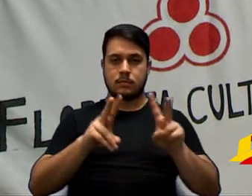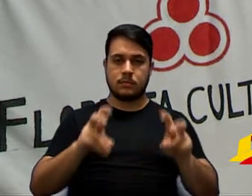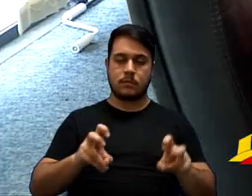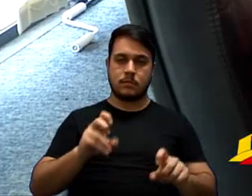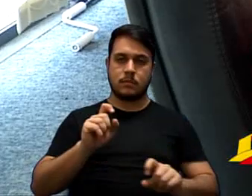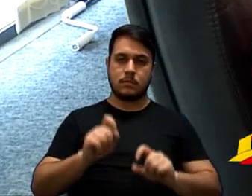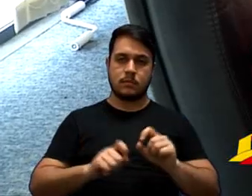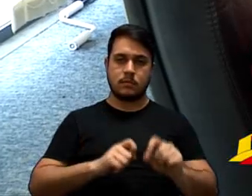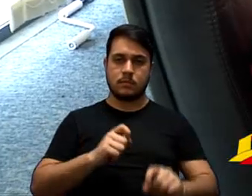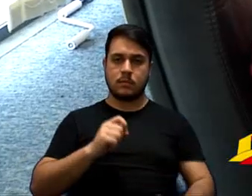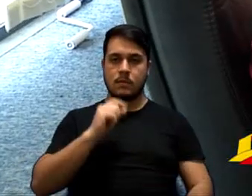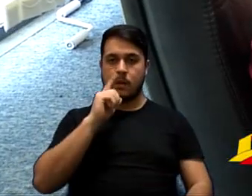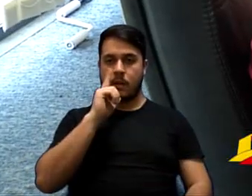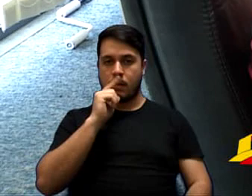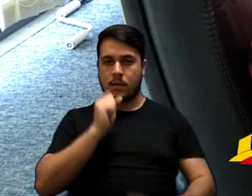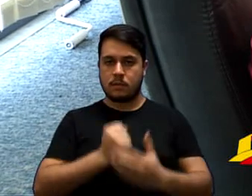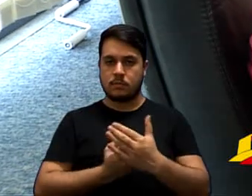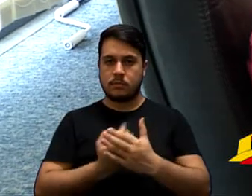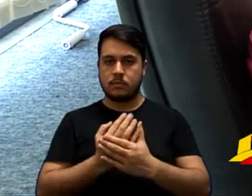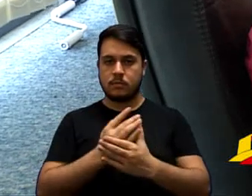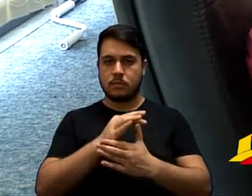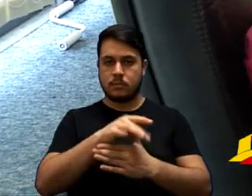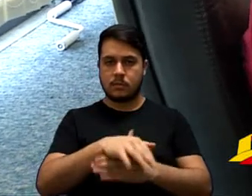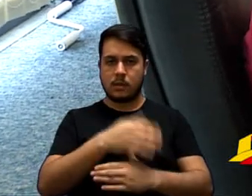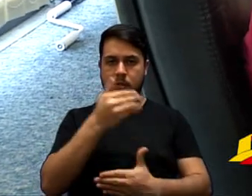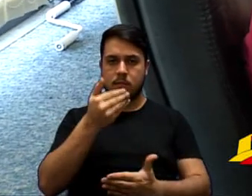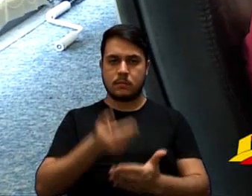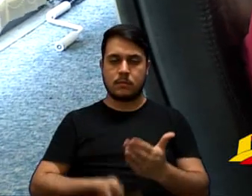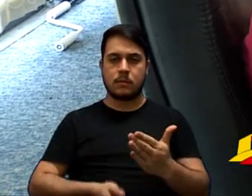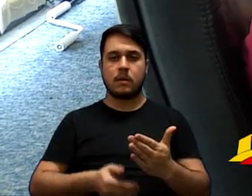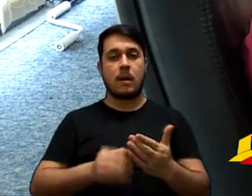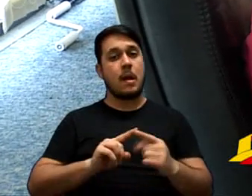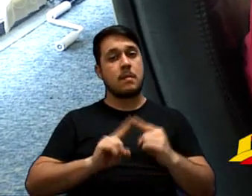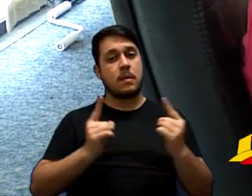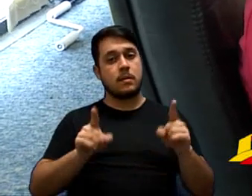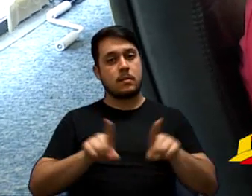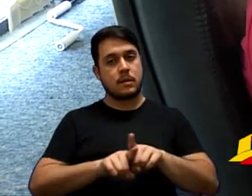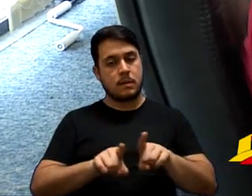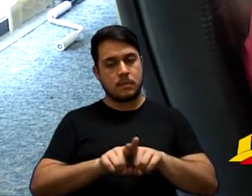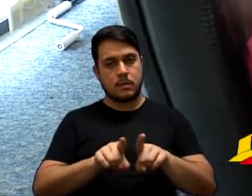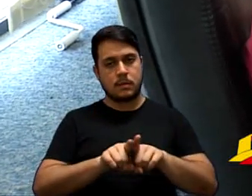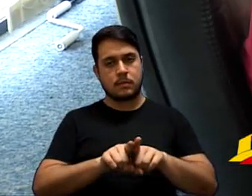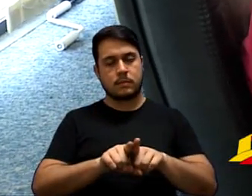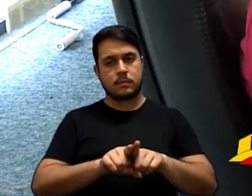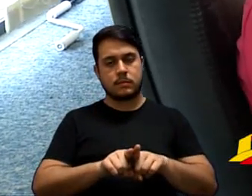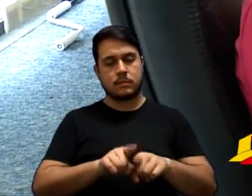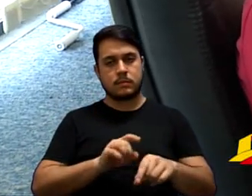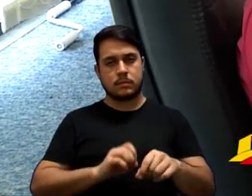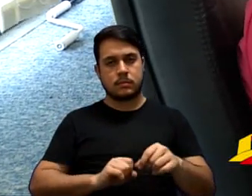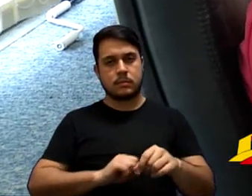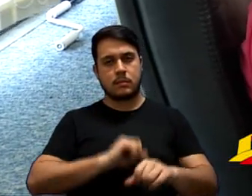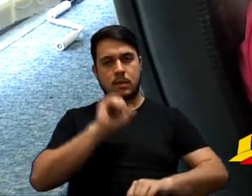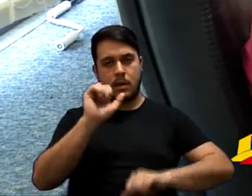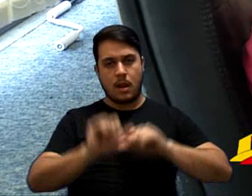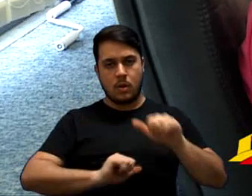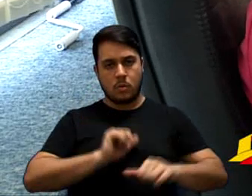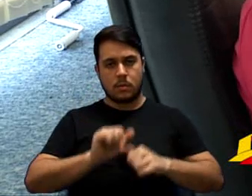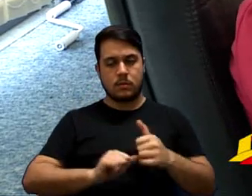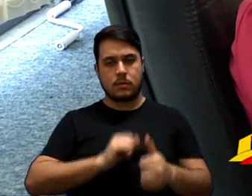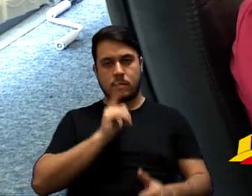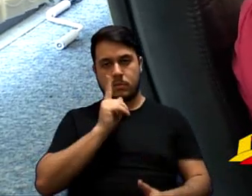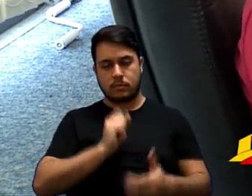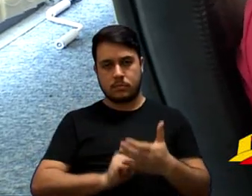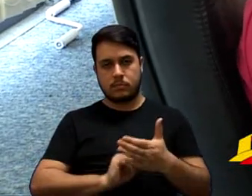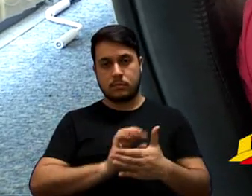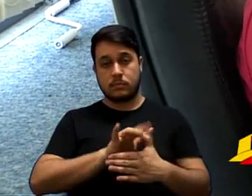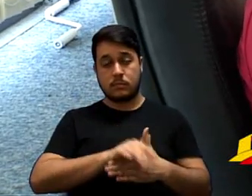nascentes e e vejo um pouco sobre a questão de recuperação mesmo né e até comentaram sobre o plantio das aves que 5%